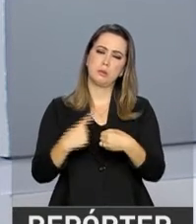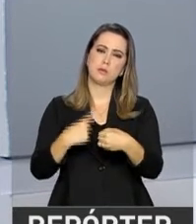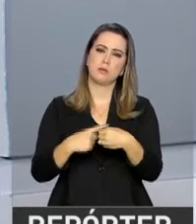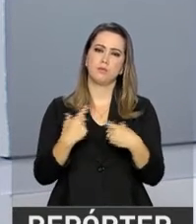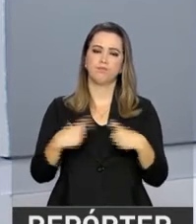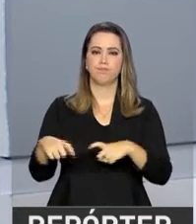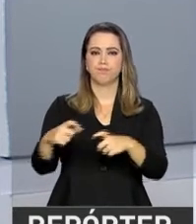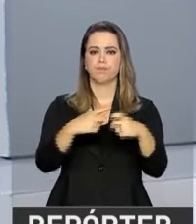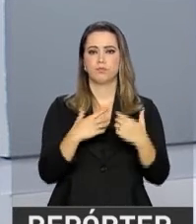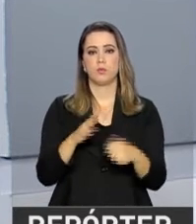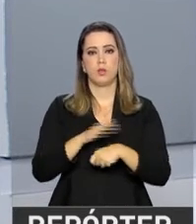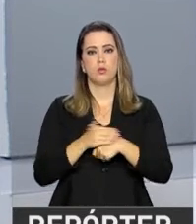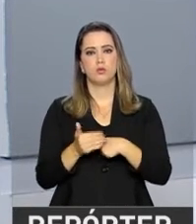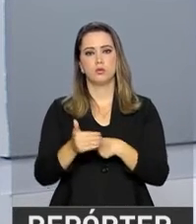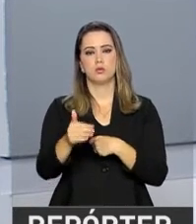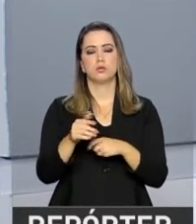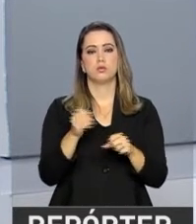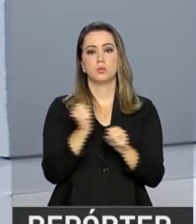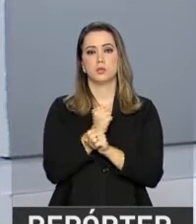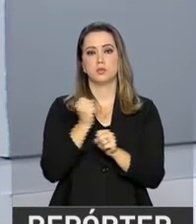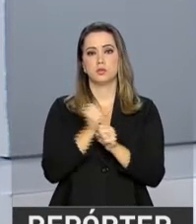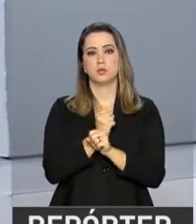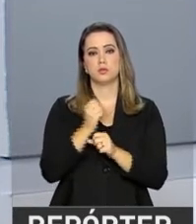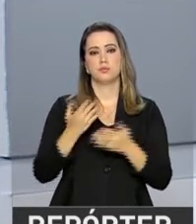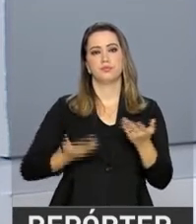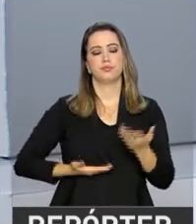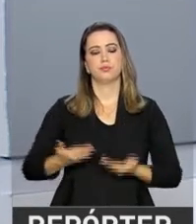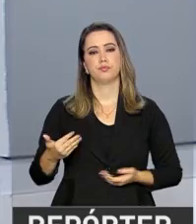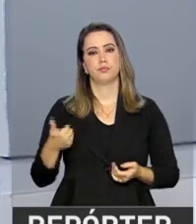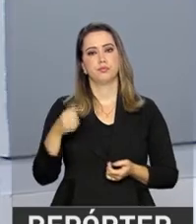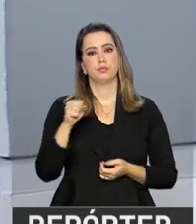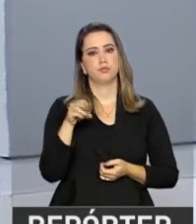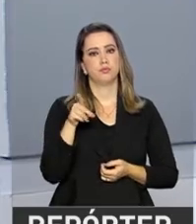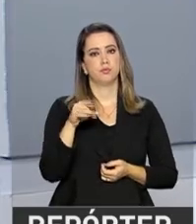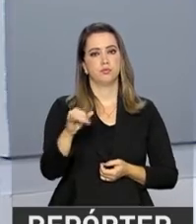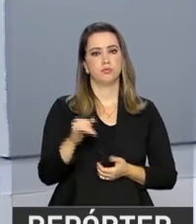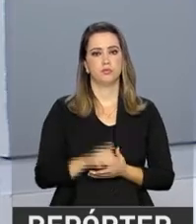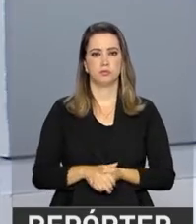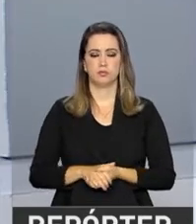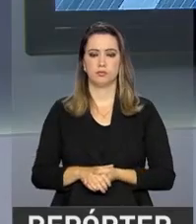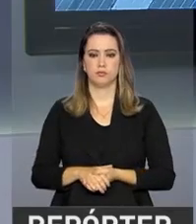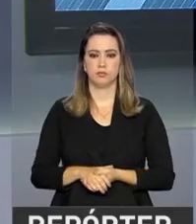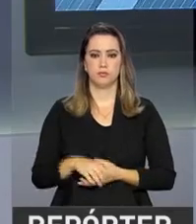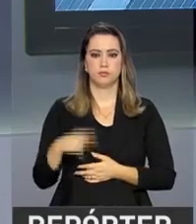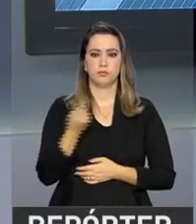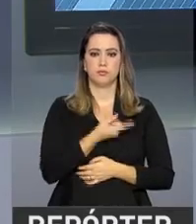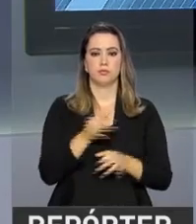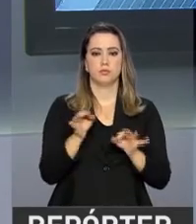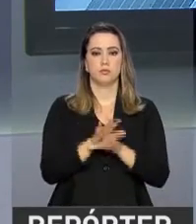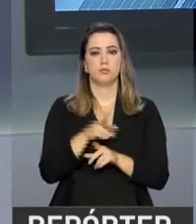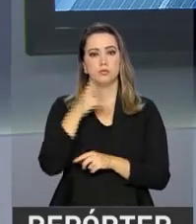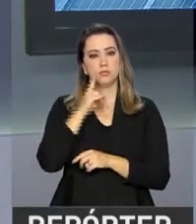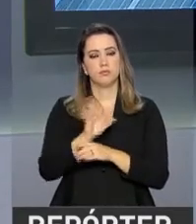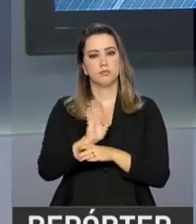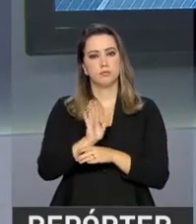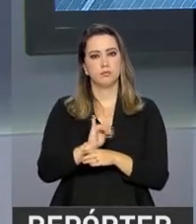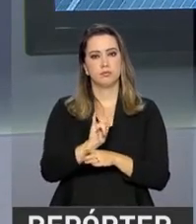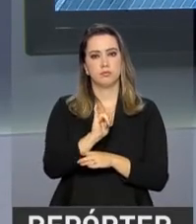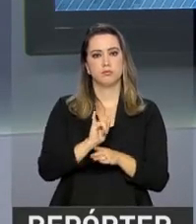da cidade. O prazo de execução das obras e serviços é de 180 dias. E nós ficamos por aqui.